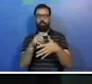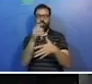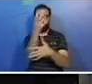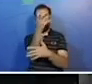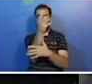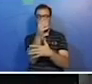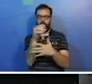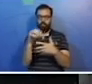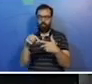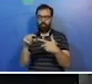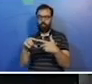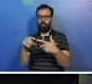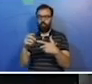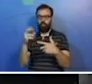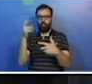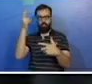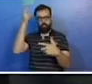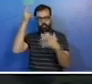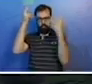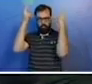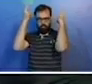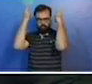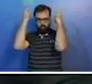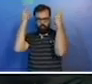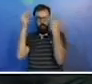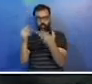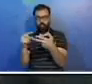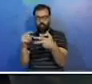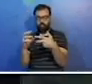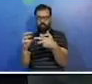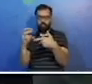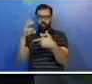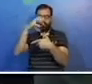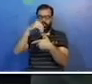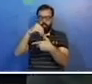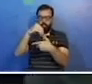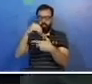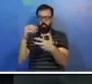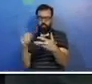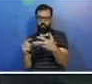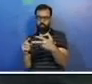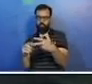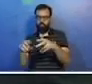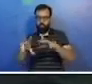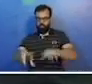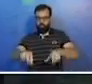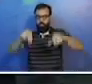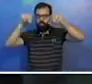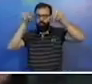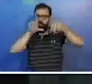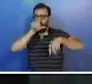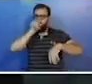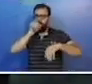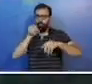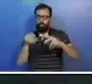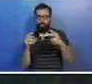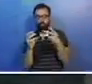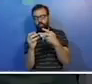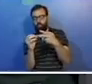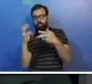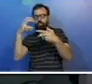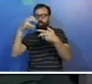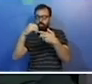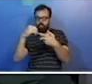herbívoro, carnívoro. Coelhinho come o pasto, gavião come o coelho. Então, vamos